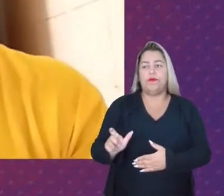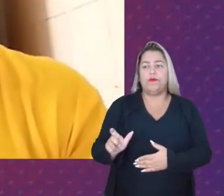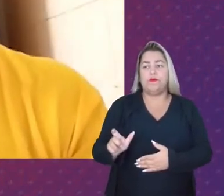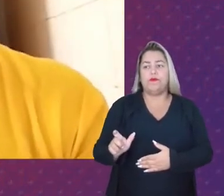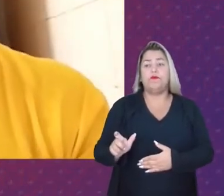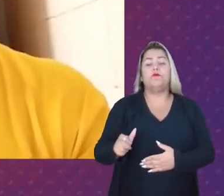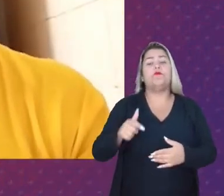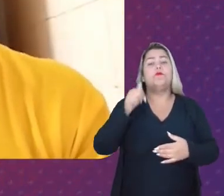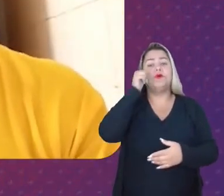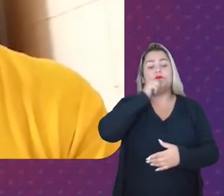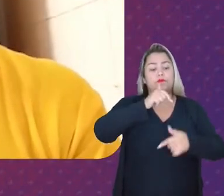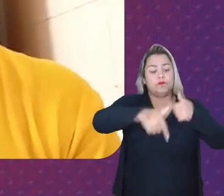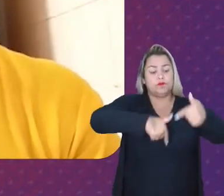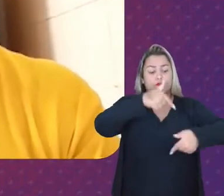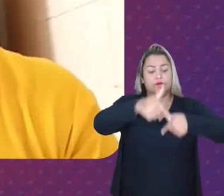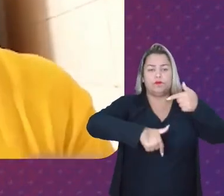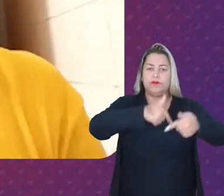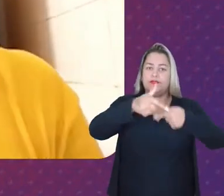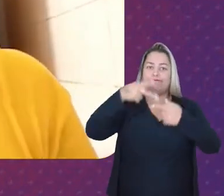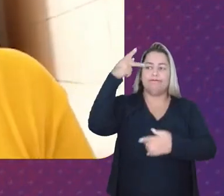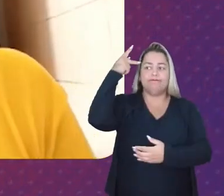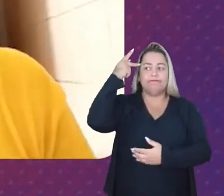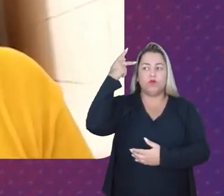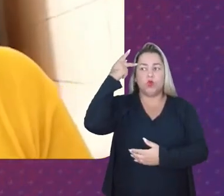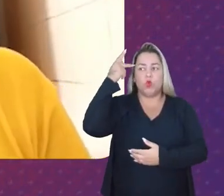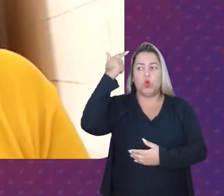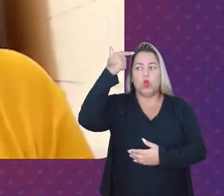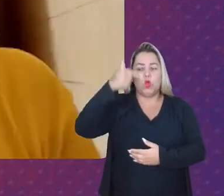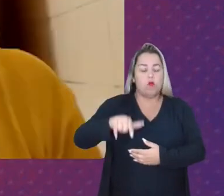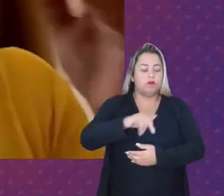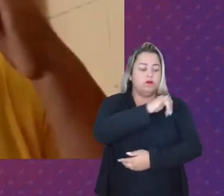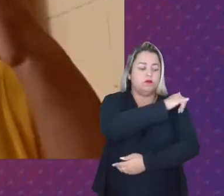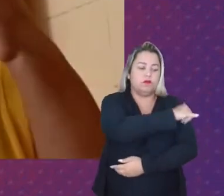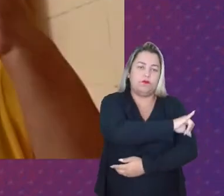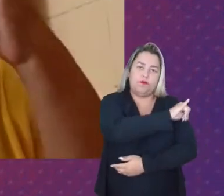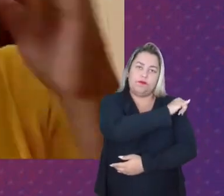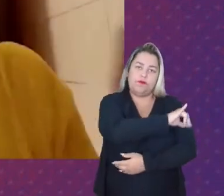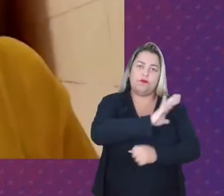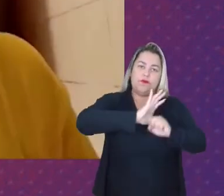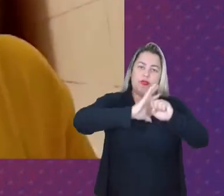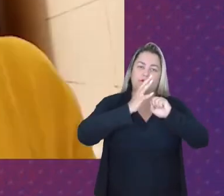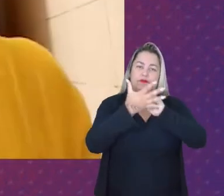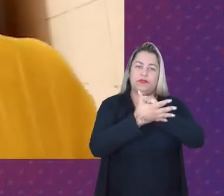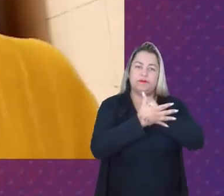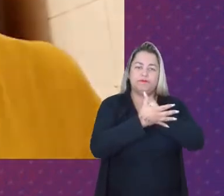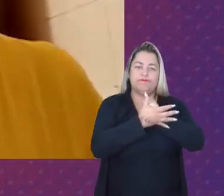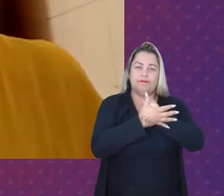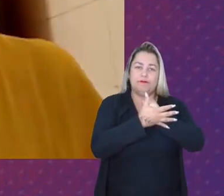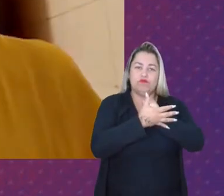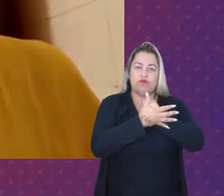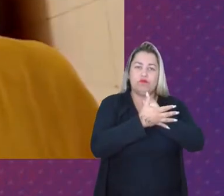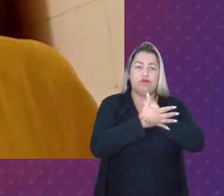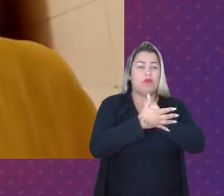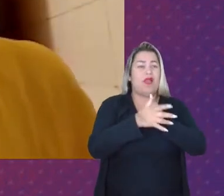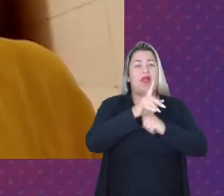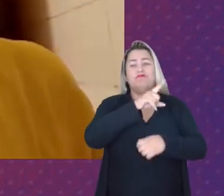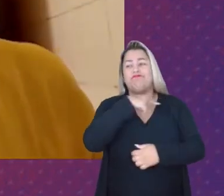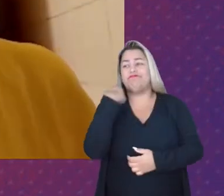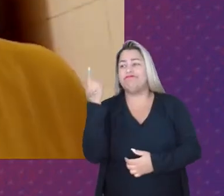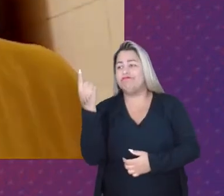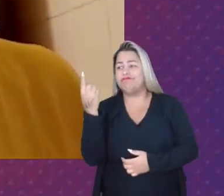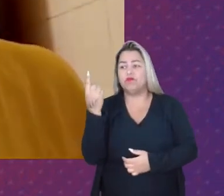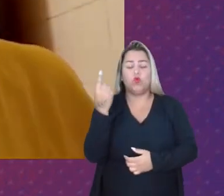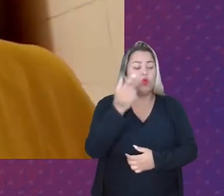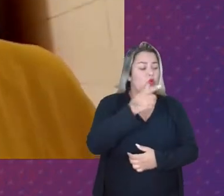de uma trabalhadora doméstica, uma em São Paulo, outra no Rio de Janeiro, e aí a pandemia começou a ceifar vidas, um governo que